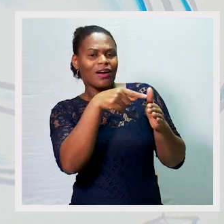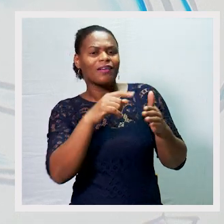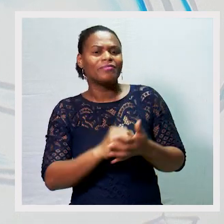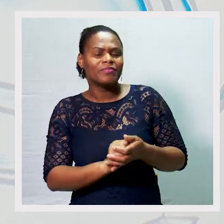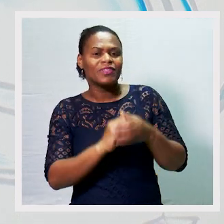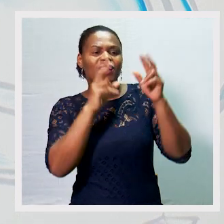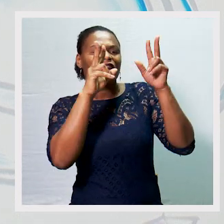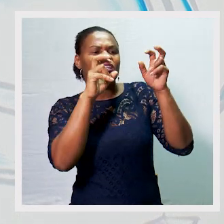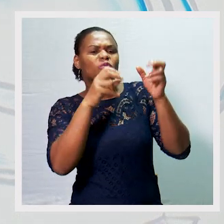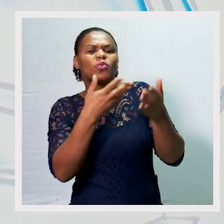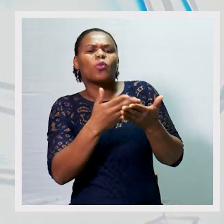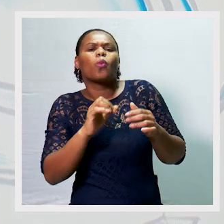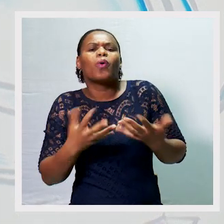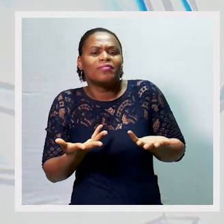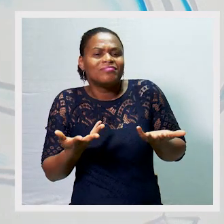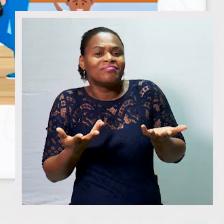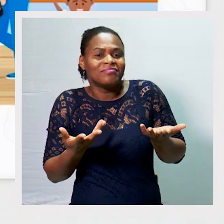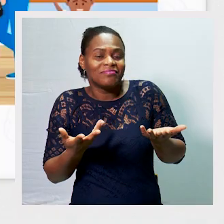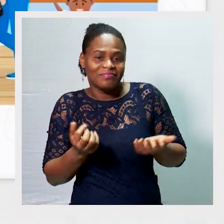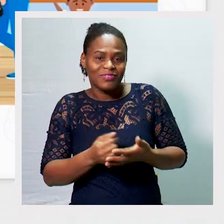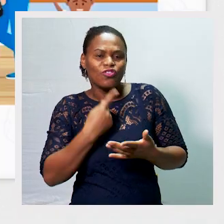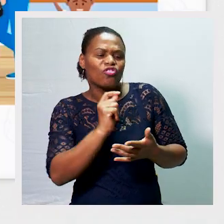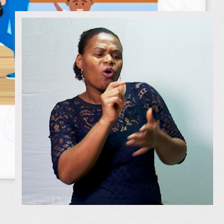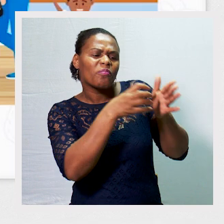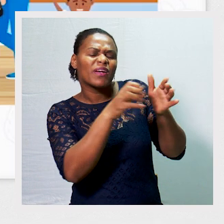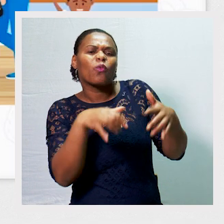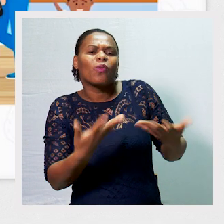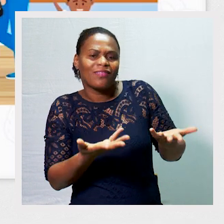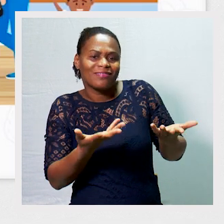qual seria o título que daríamos a essa imagem?